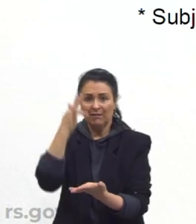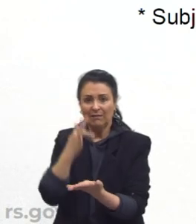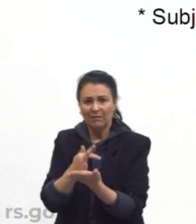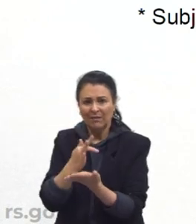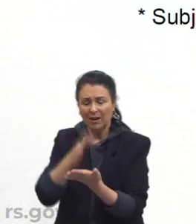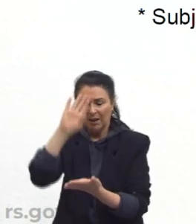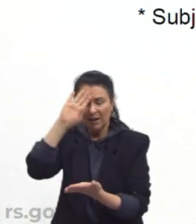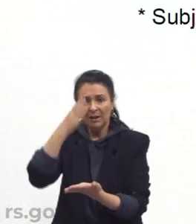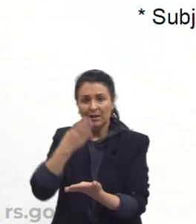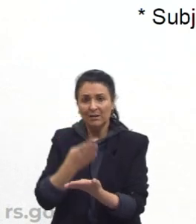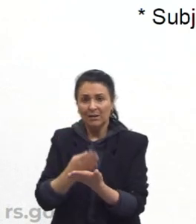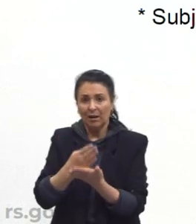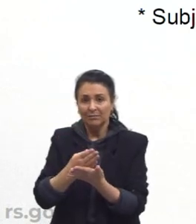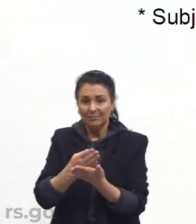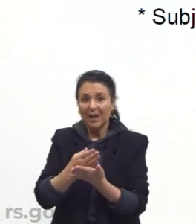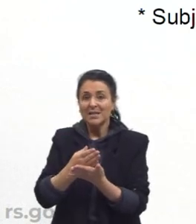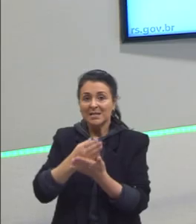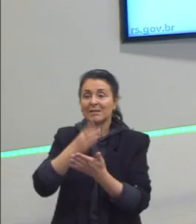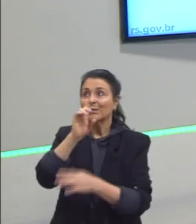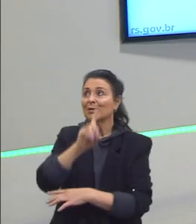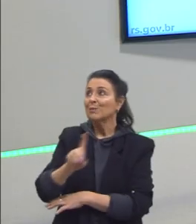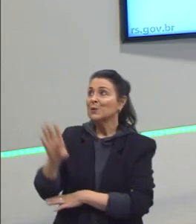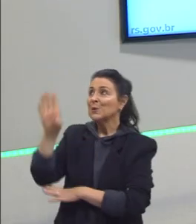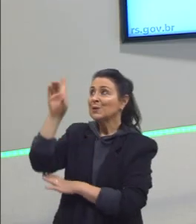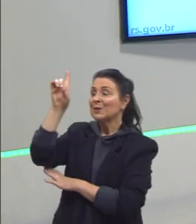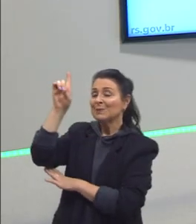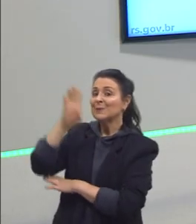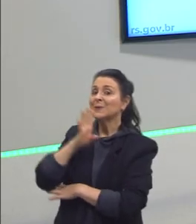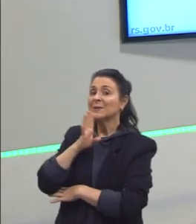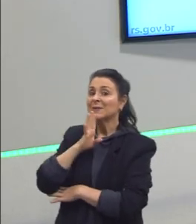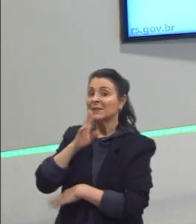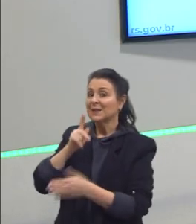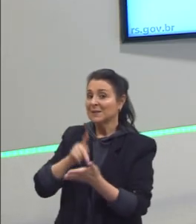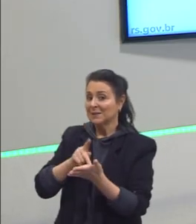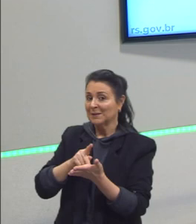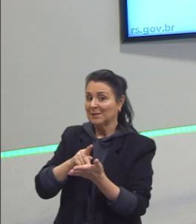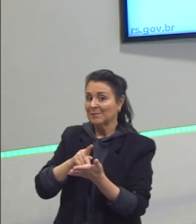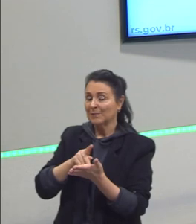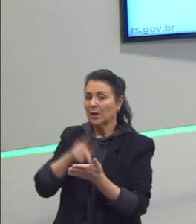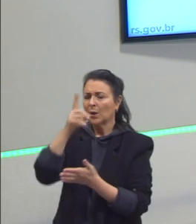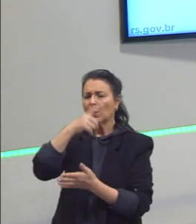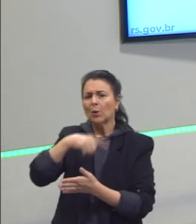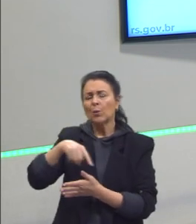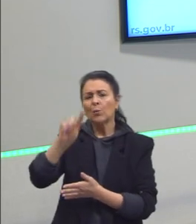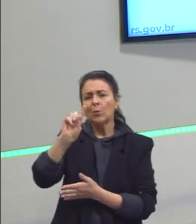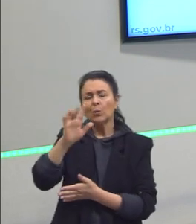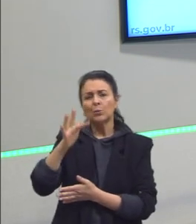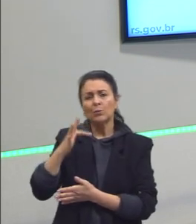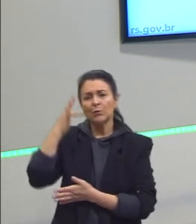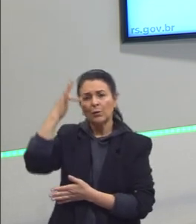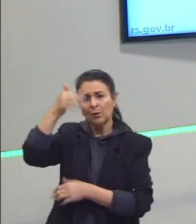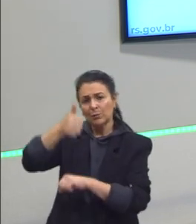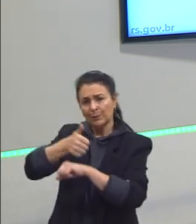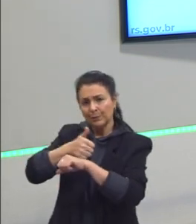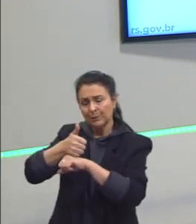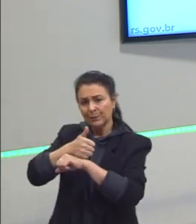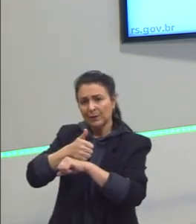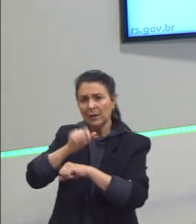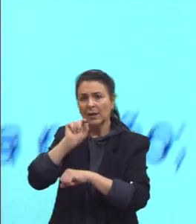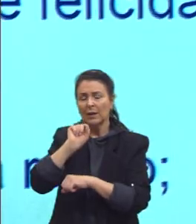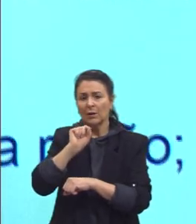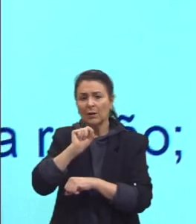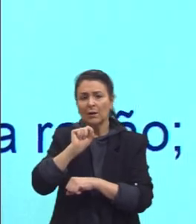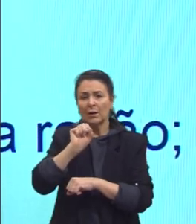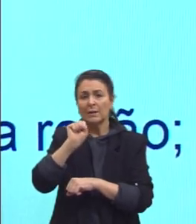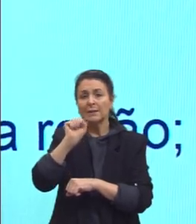se chegar a Deus As Verdades reveladas outro filósofo nesse período aqui também muito importante é